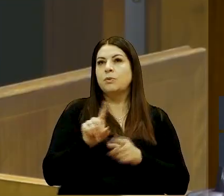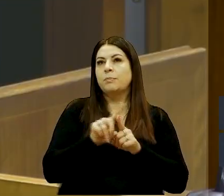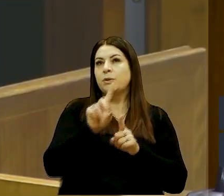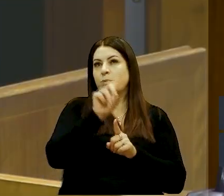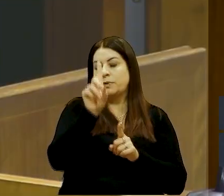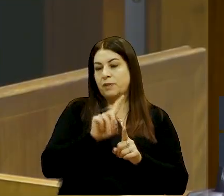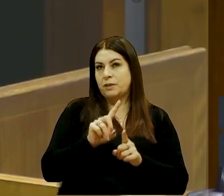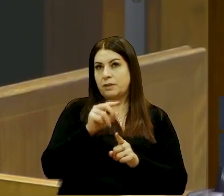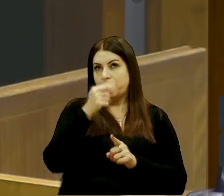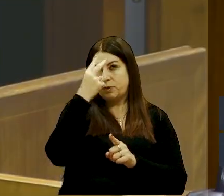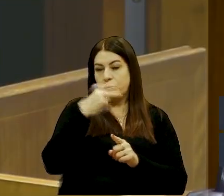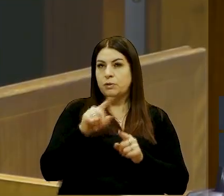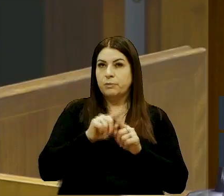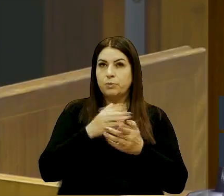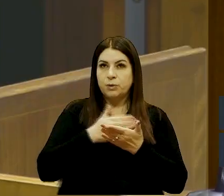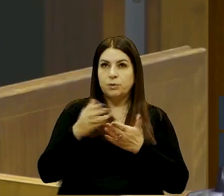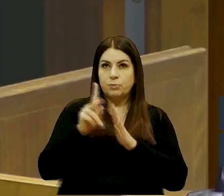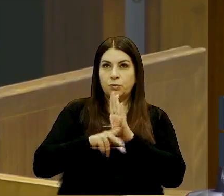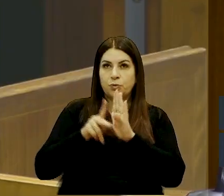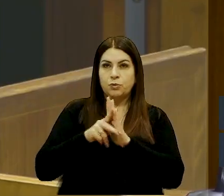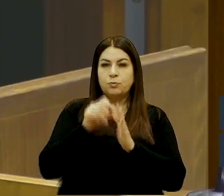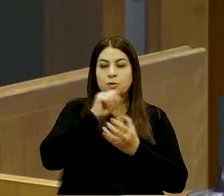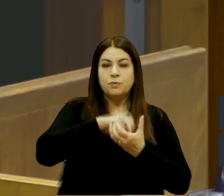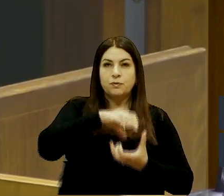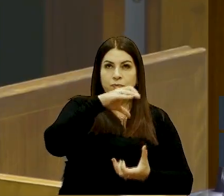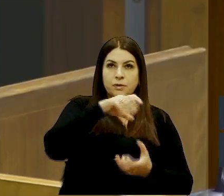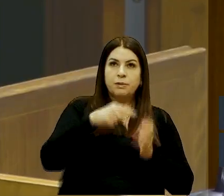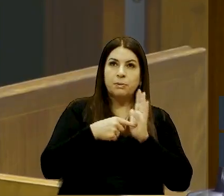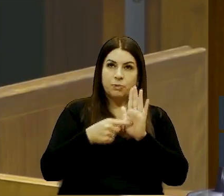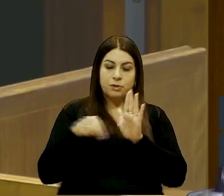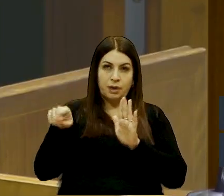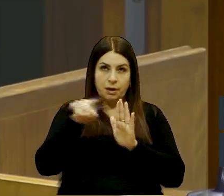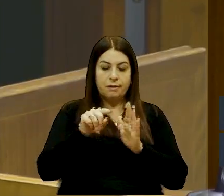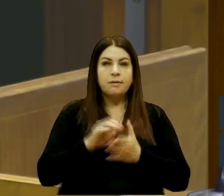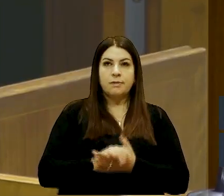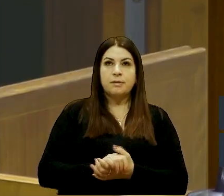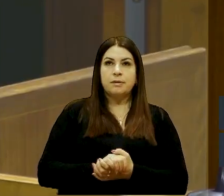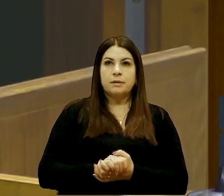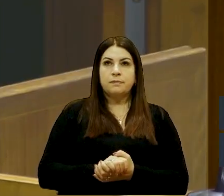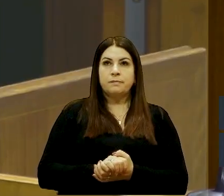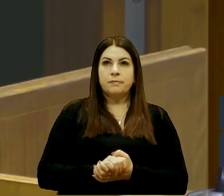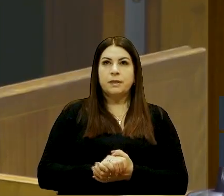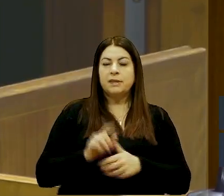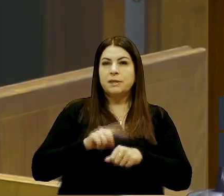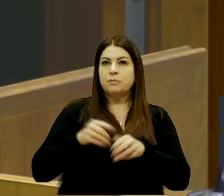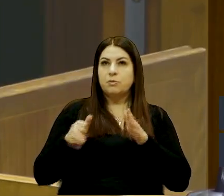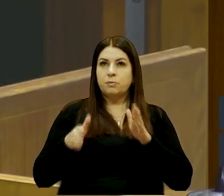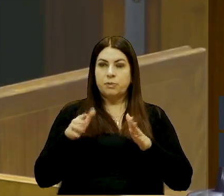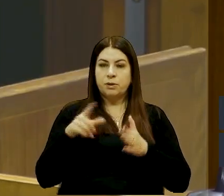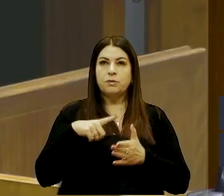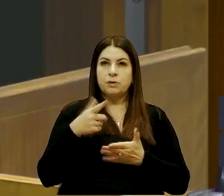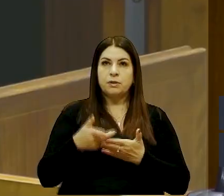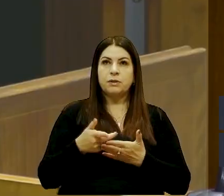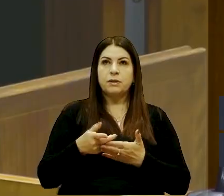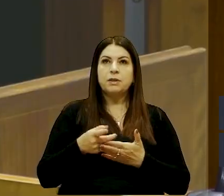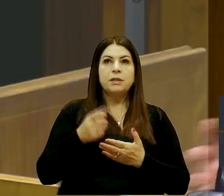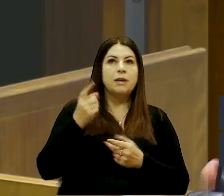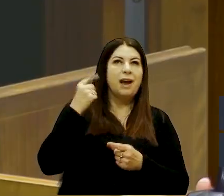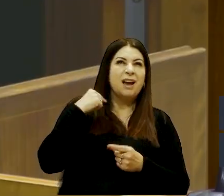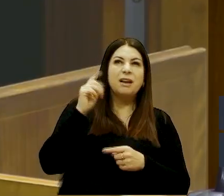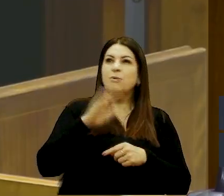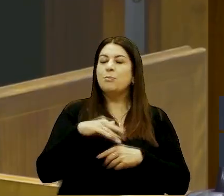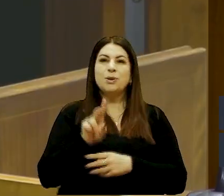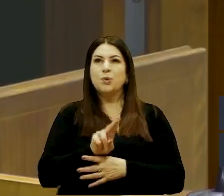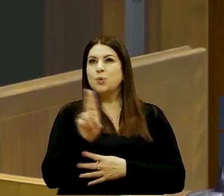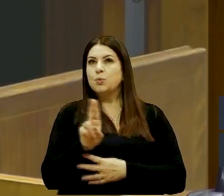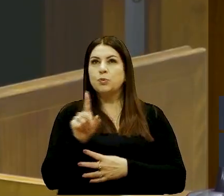estamos iniciando um projeto para idosos, para trazer os idosos desse momento que eles acabam achando que eles não são mais